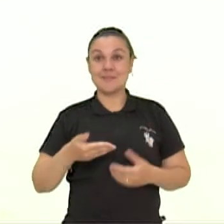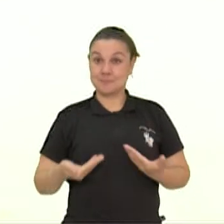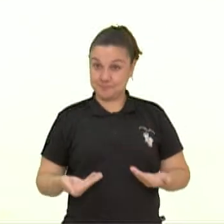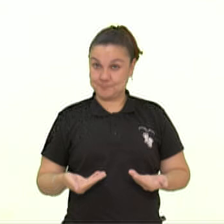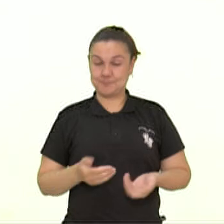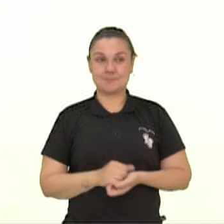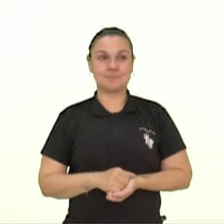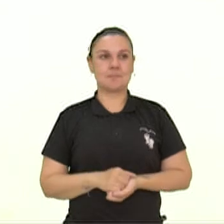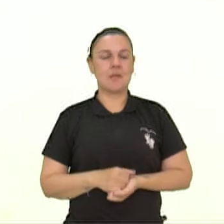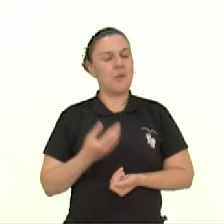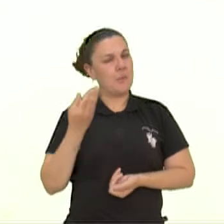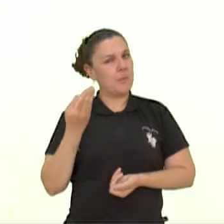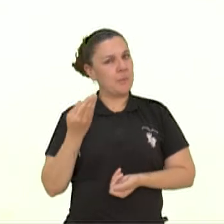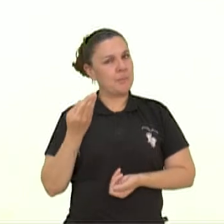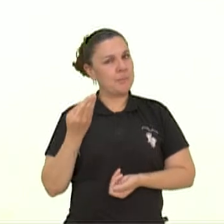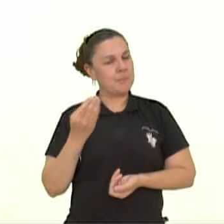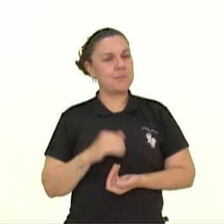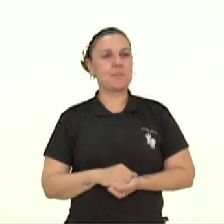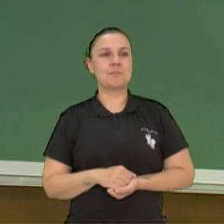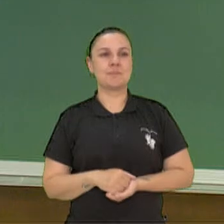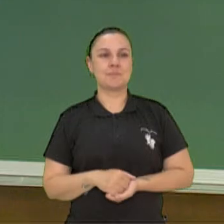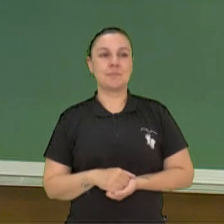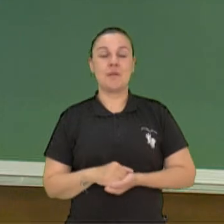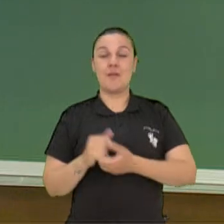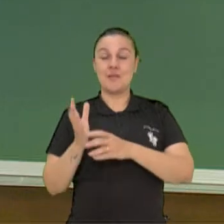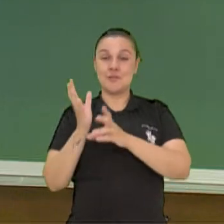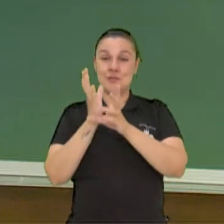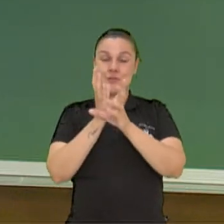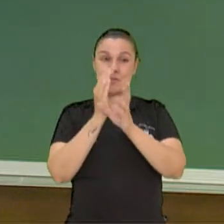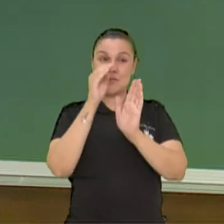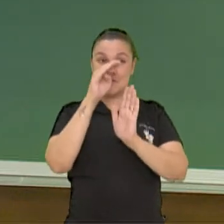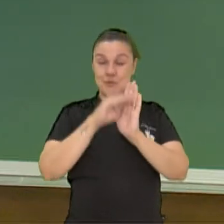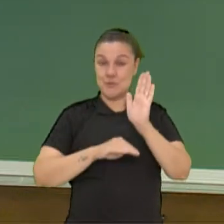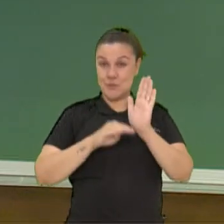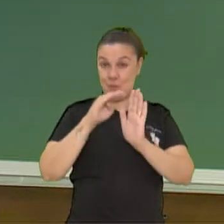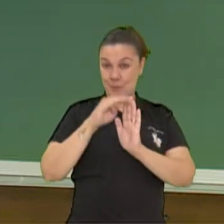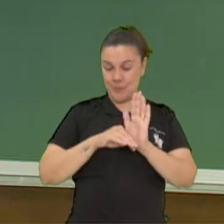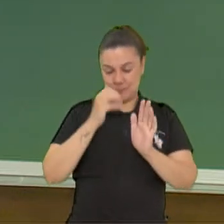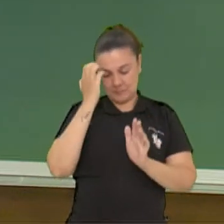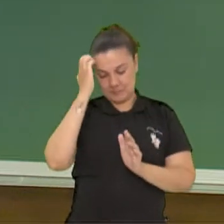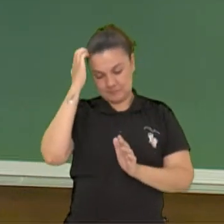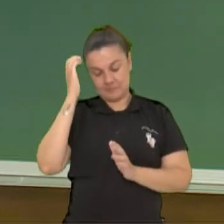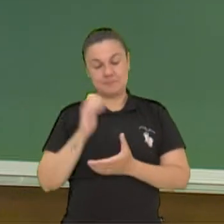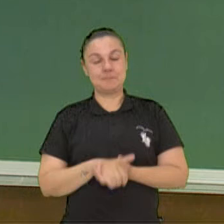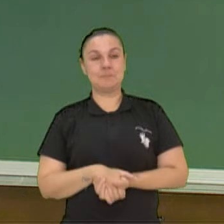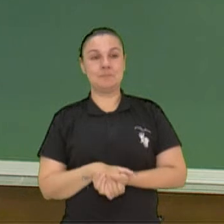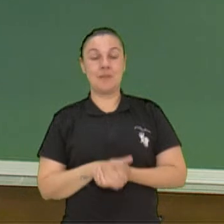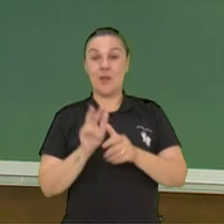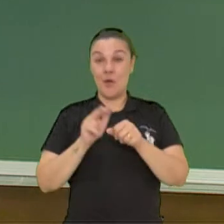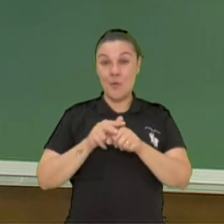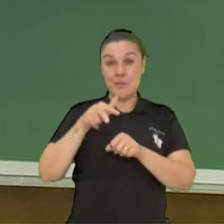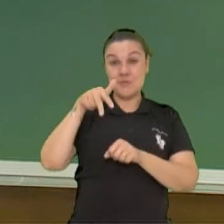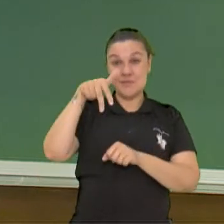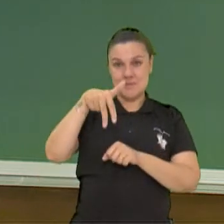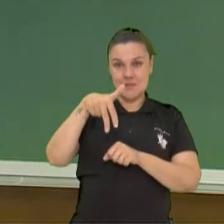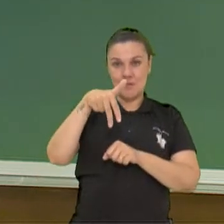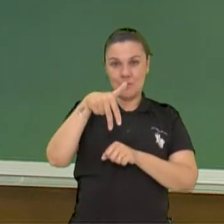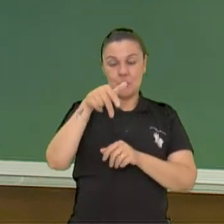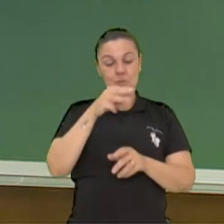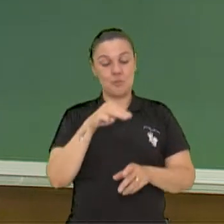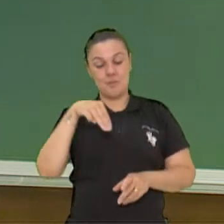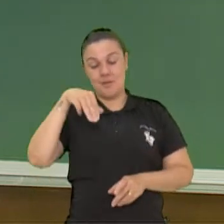que calcular a variância e o desvio padrão de cada um deles. Por que eu tenho que calcular a variância, professor? Porque